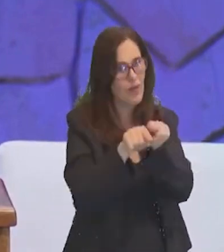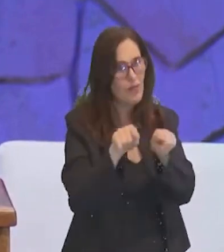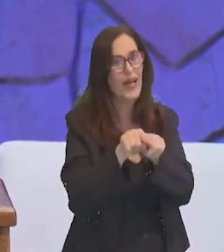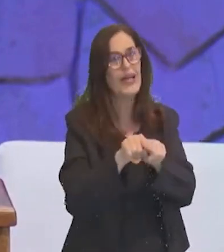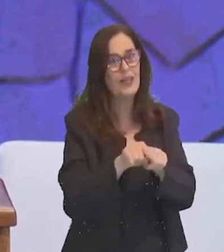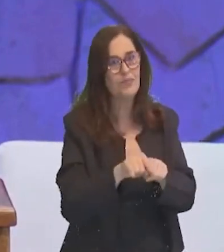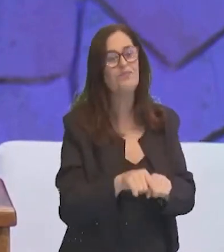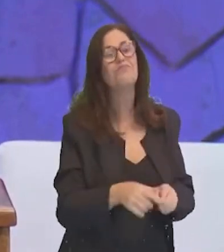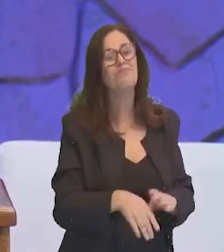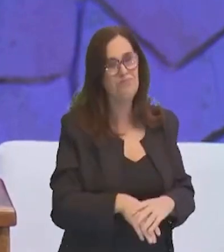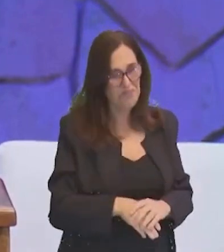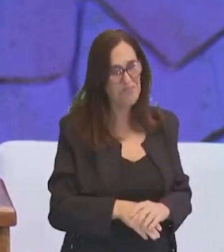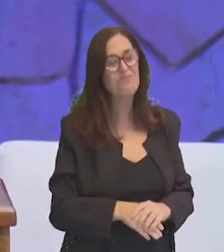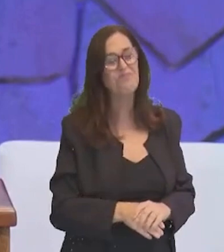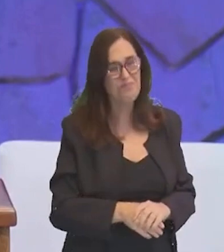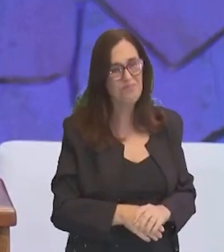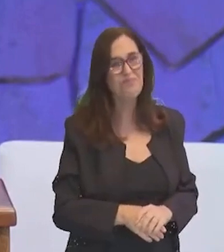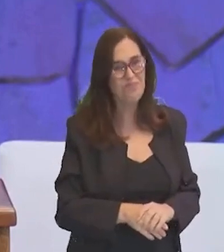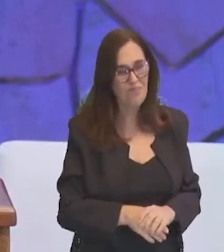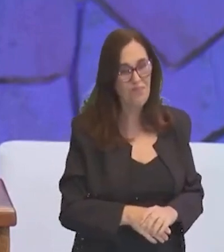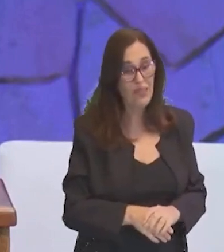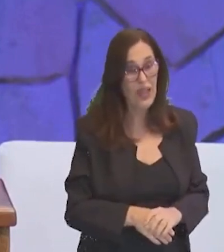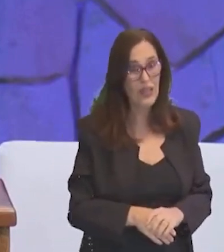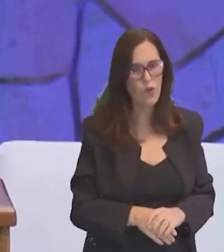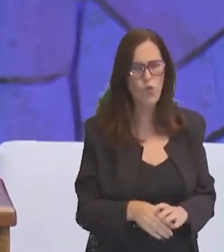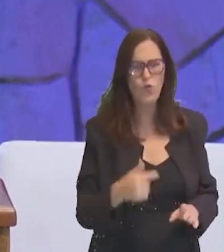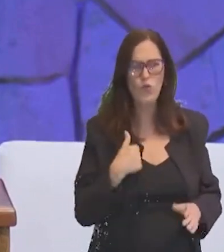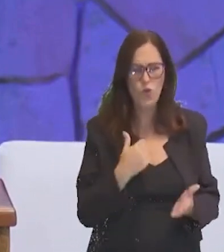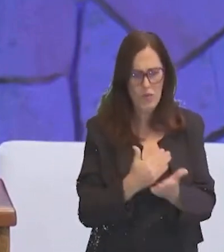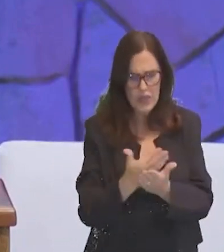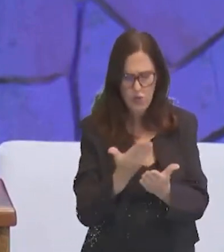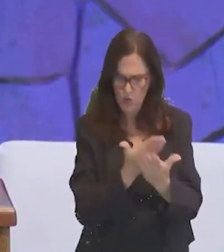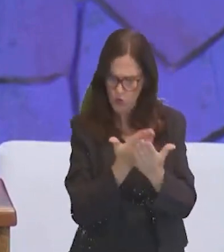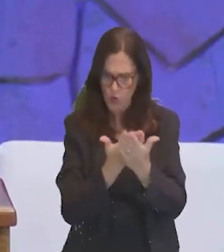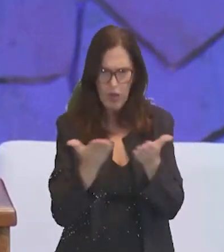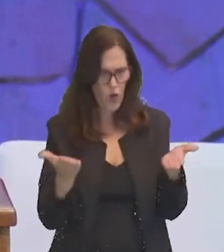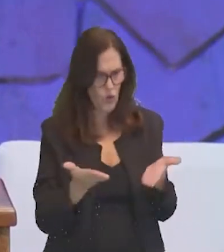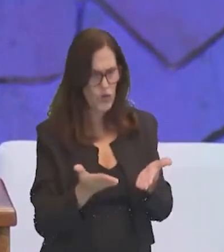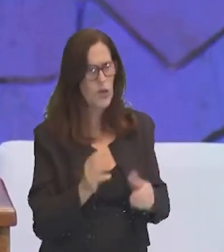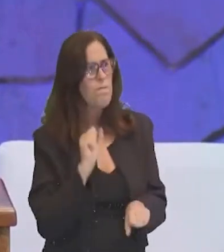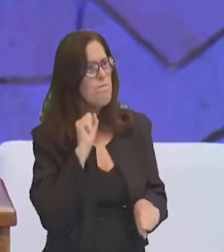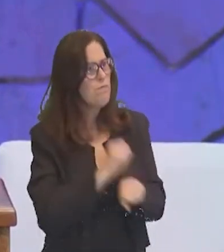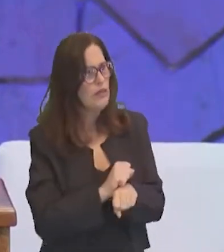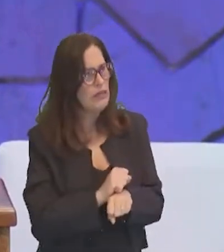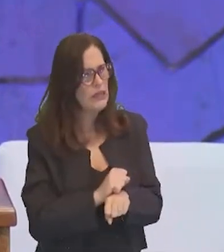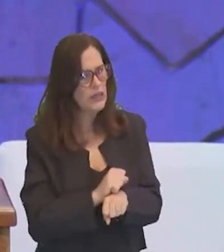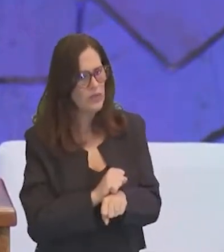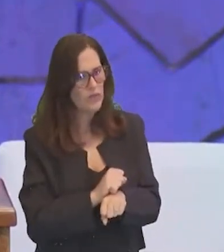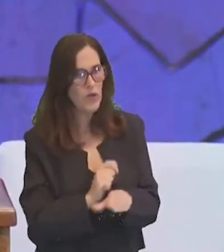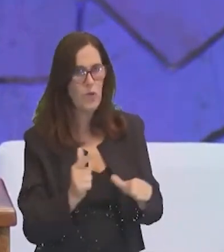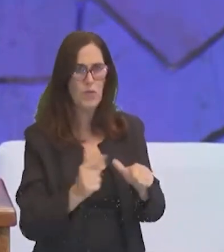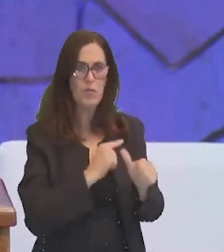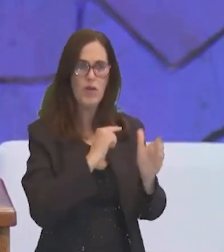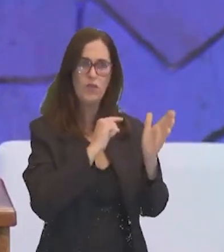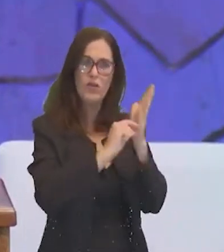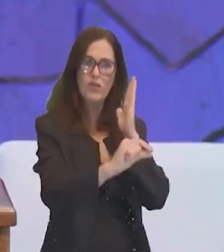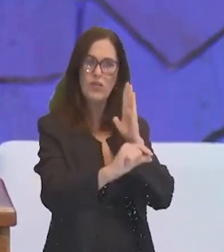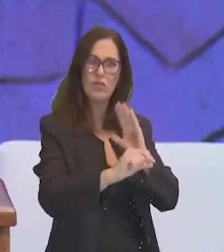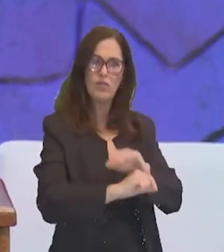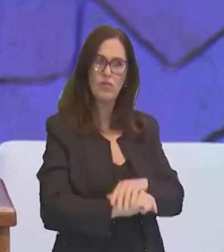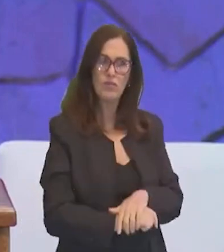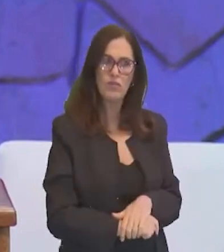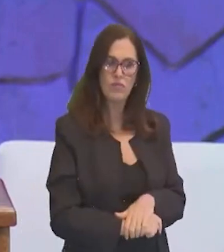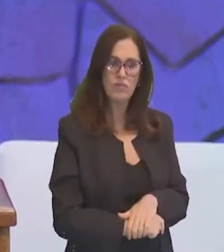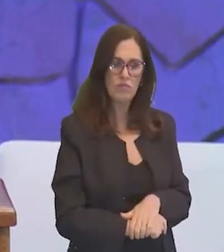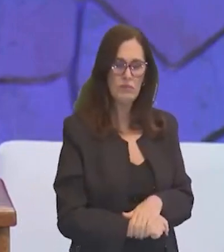E quando comecei o meu estudo para este momento, eu parei exatamente no primeiro versículo